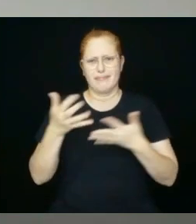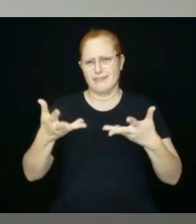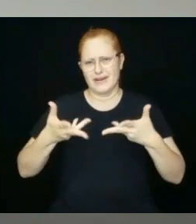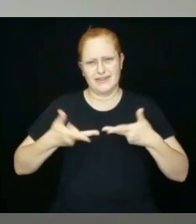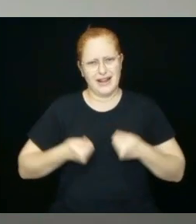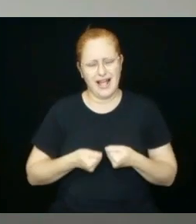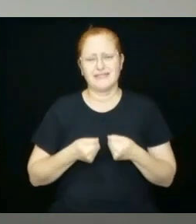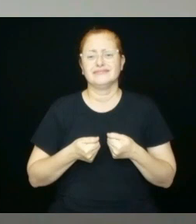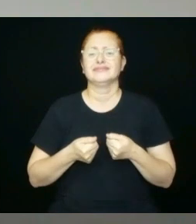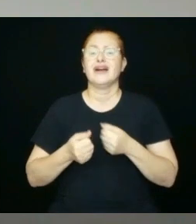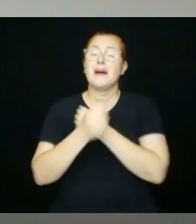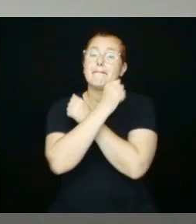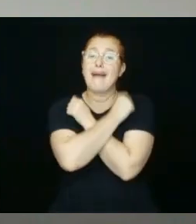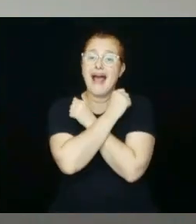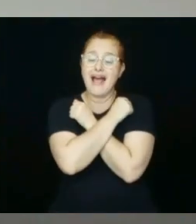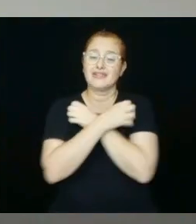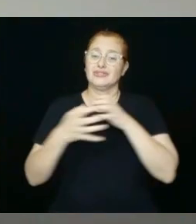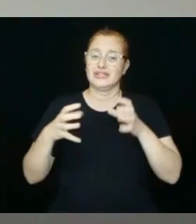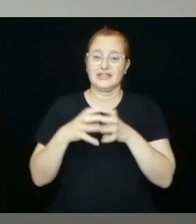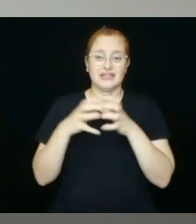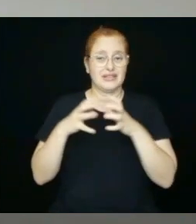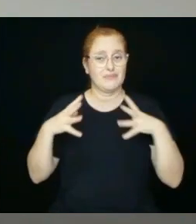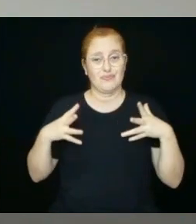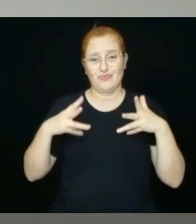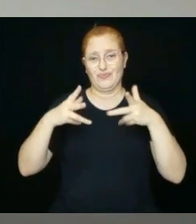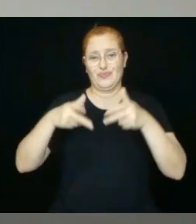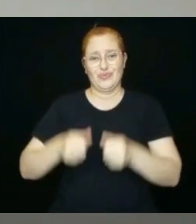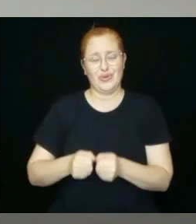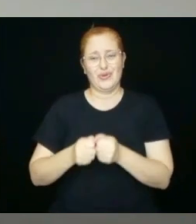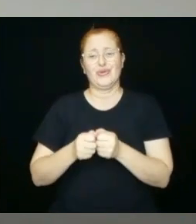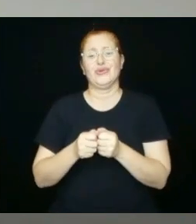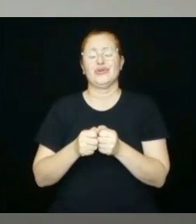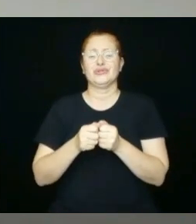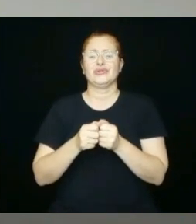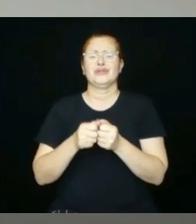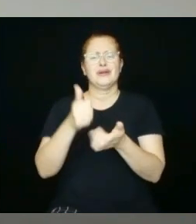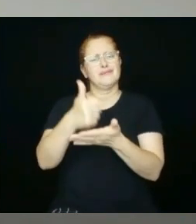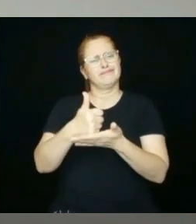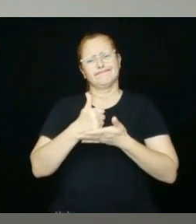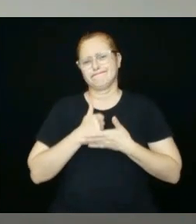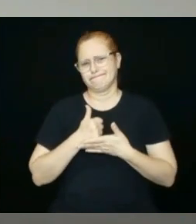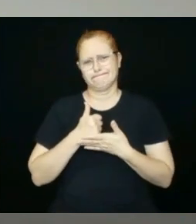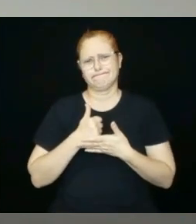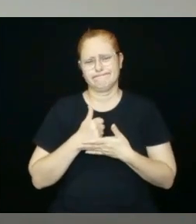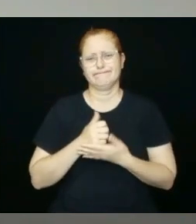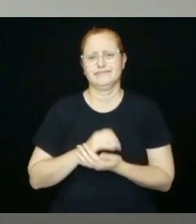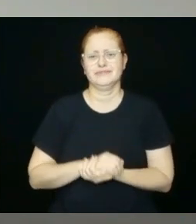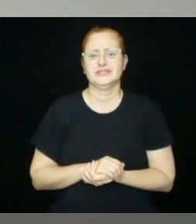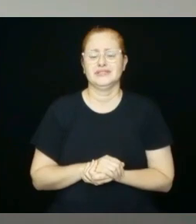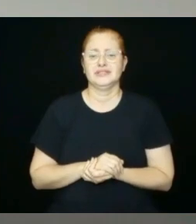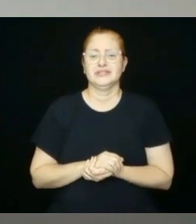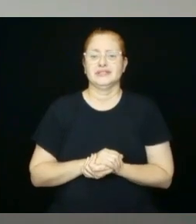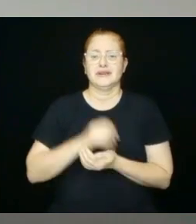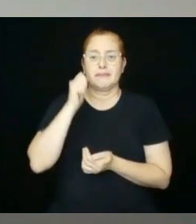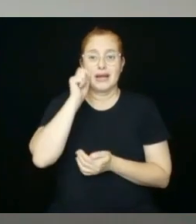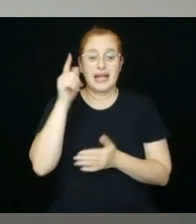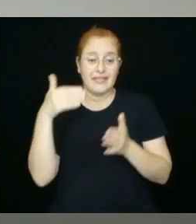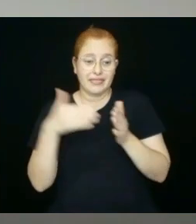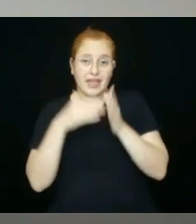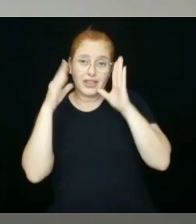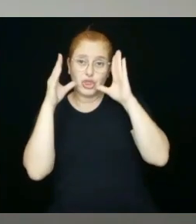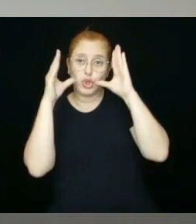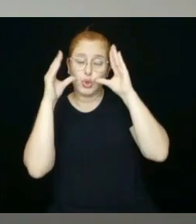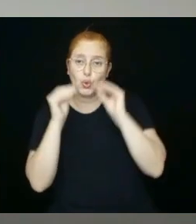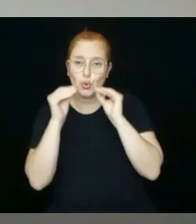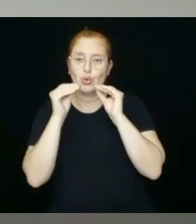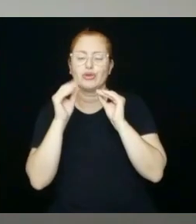Então, queria deixar um abraço para a equipe toda. Fui muito bem assessorado, assim, sim, passando de manhã até de noite